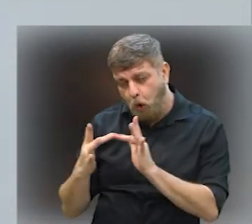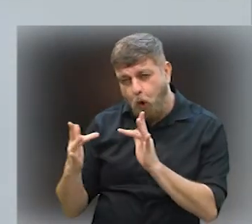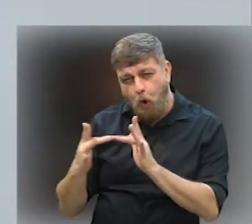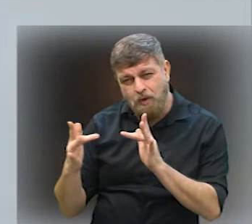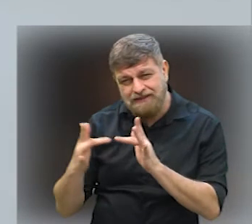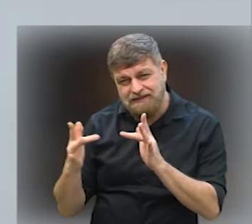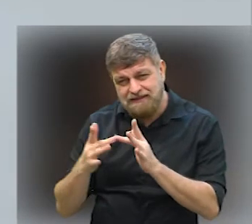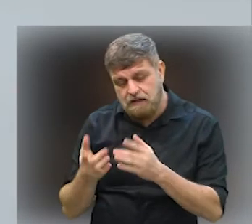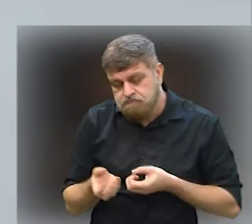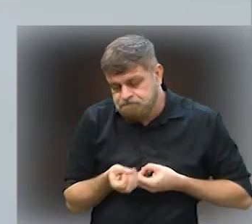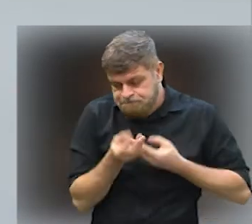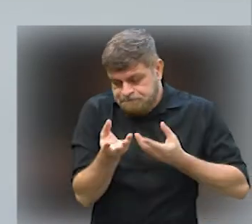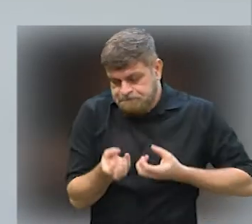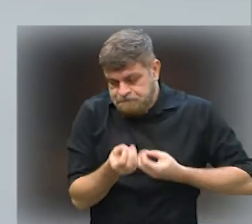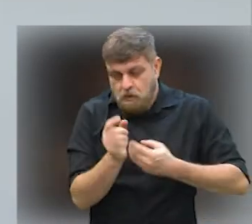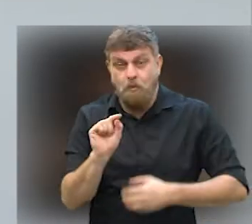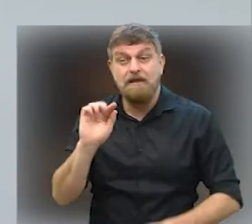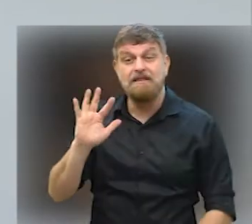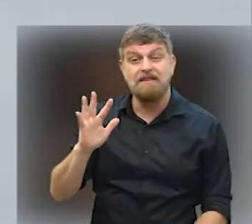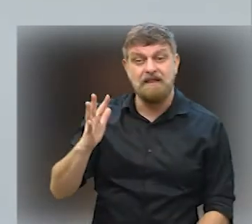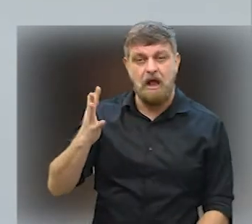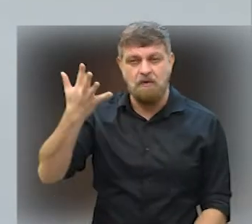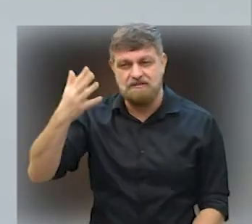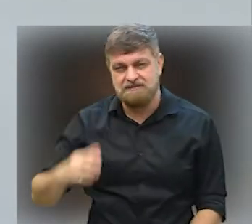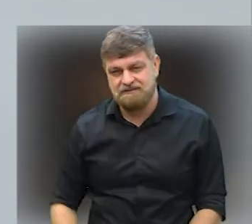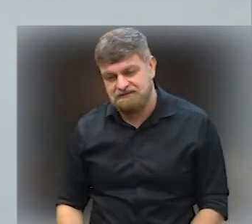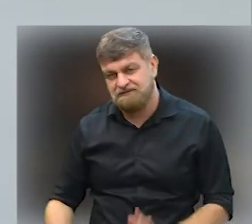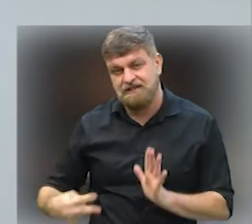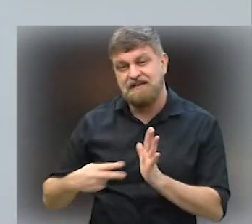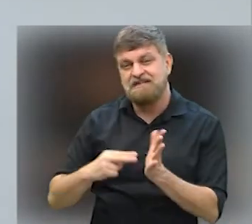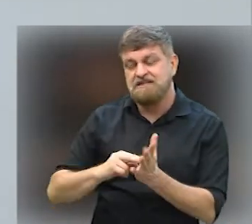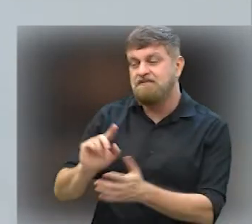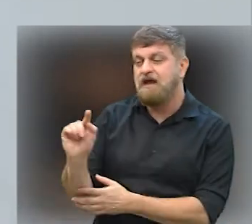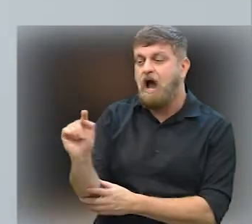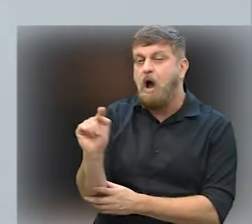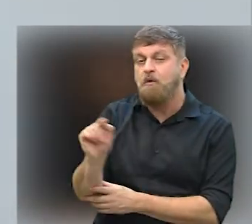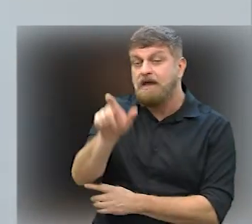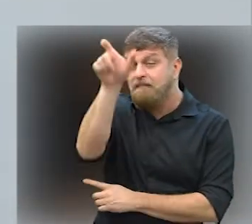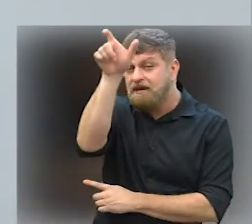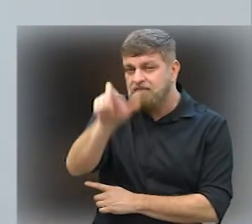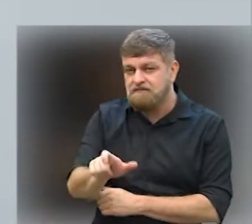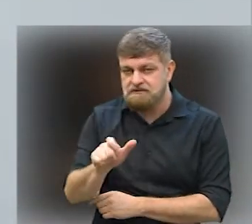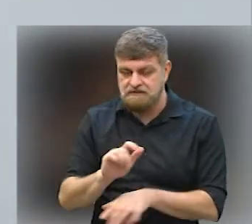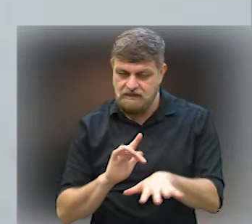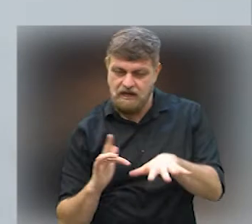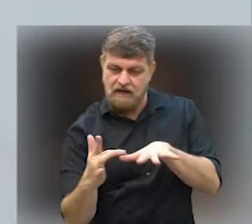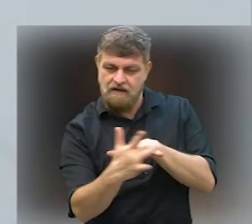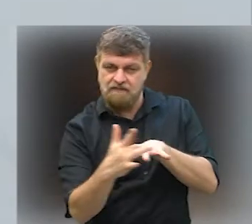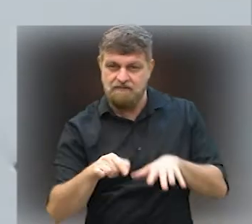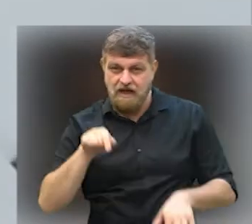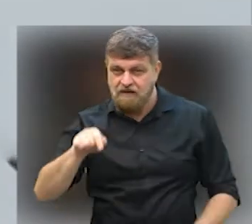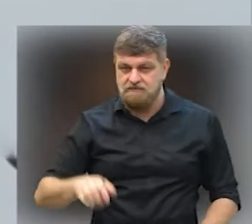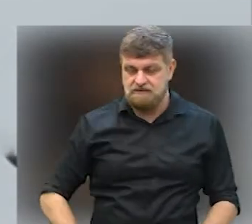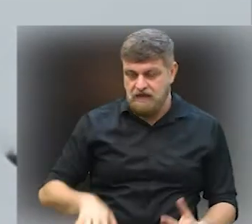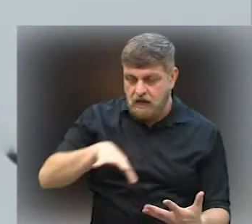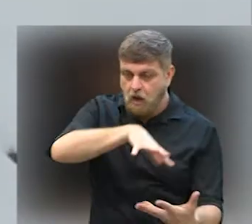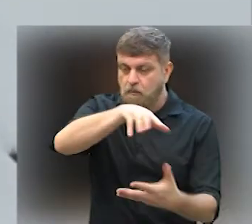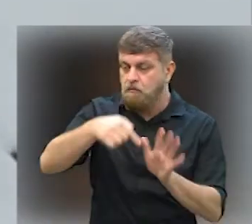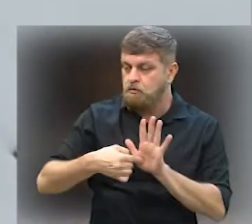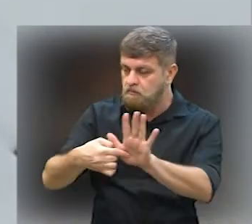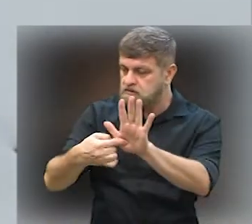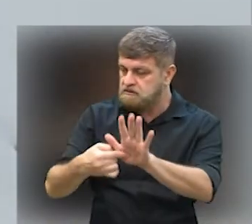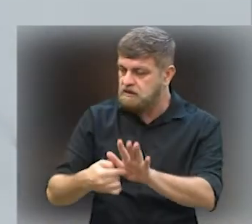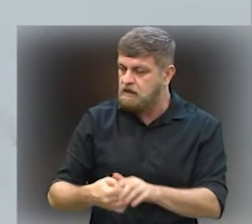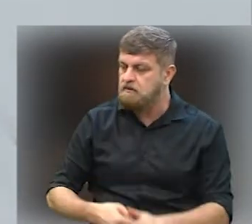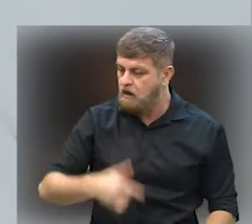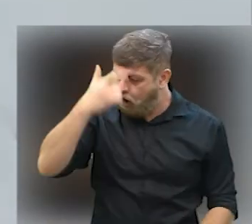conectar, contar o que estava acontecendo. O que representava aquilo para você? Era como se fosse um grito para o mundo para mostrar,